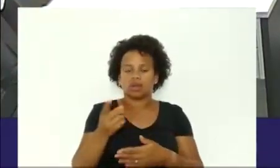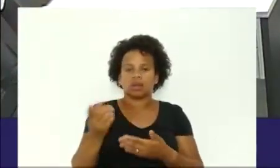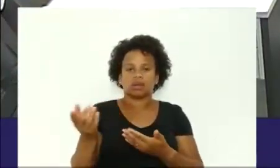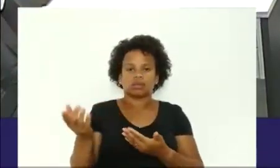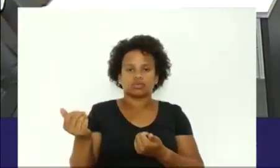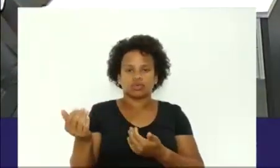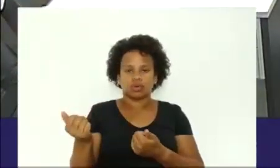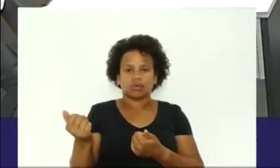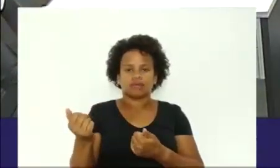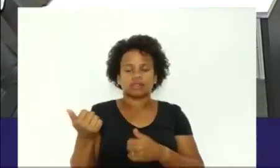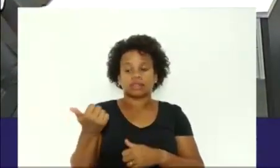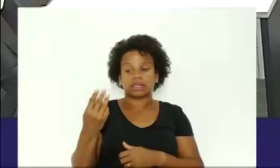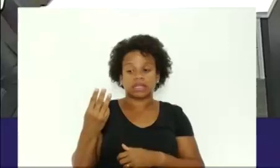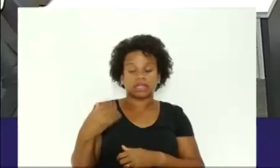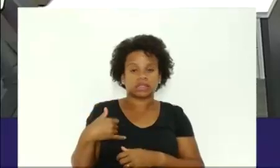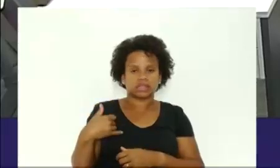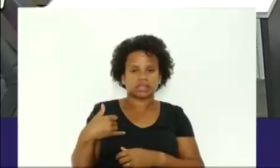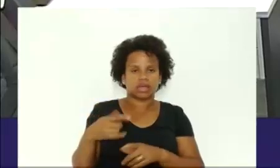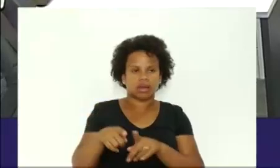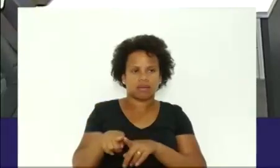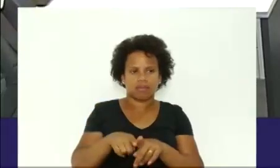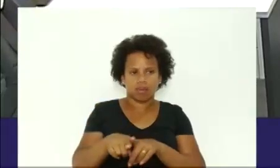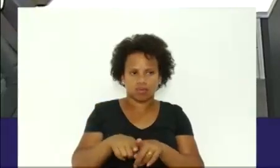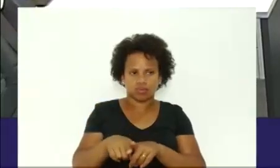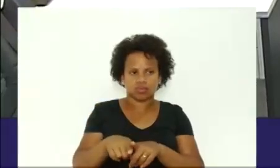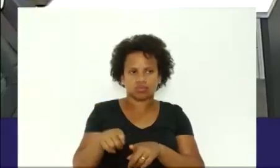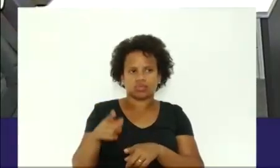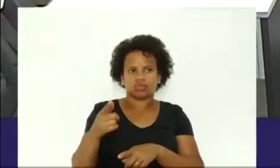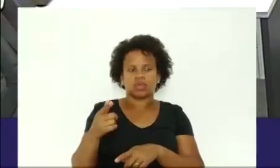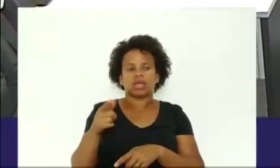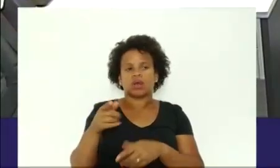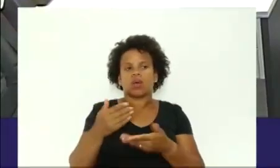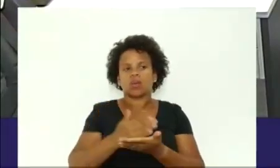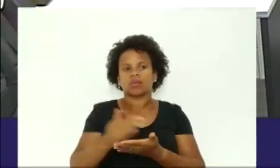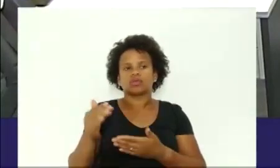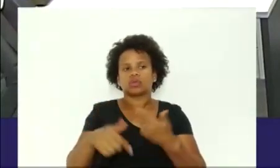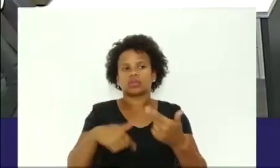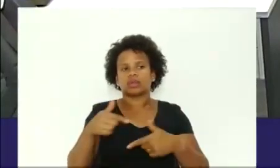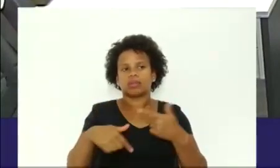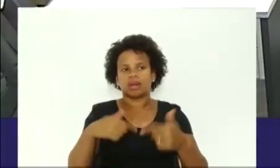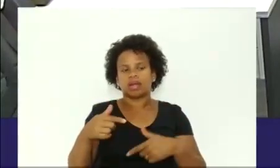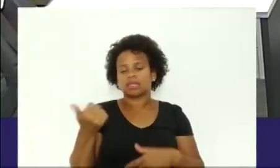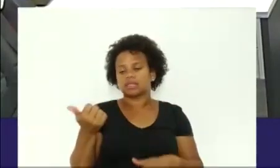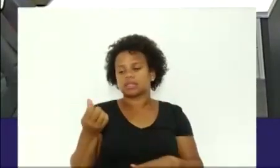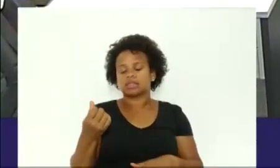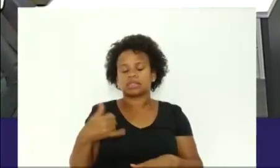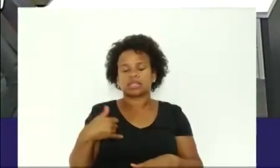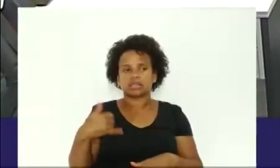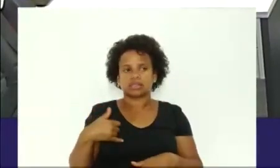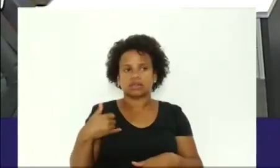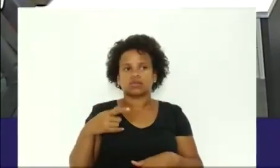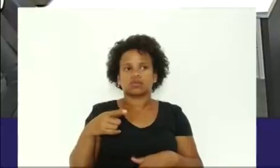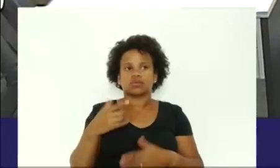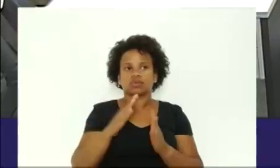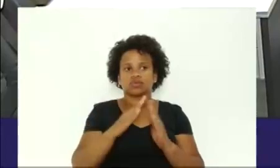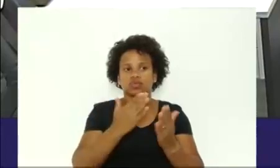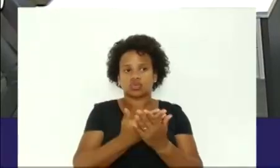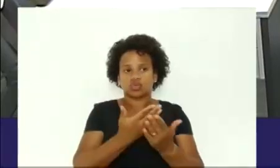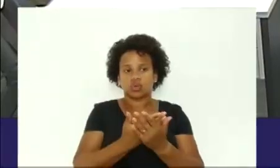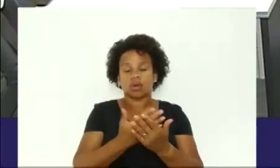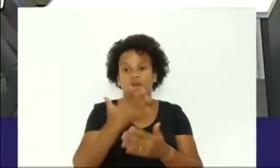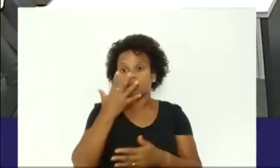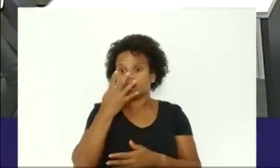irmãos, começou a trabalhar muito jovem, com 16 anos, em uma escola e se encantou pela possibilidade de ser